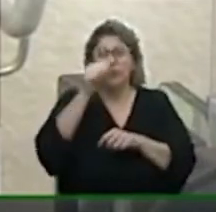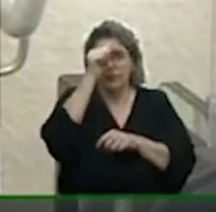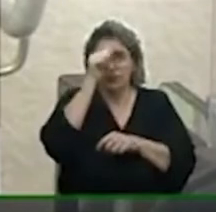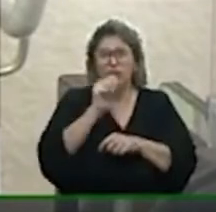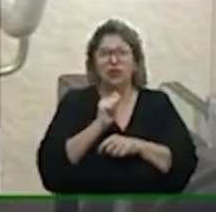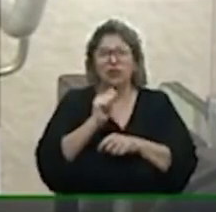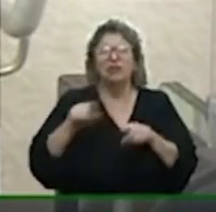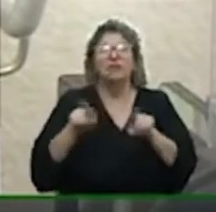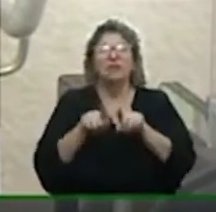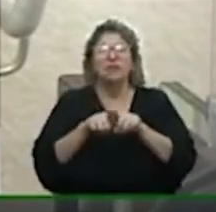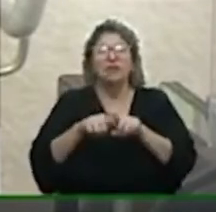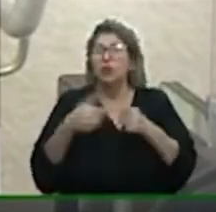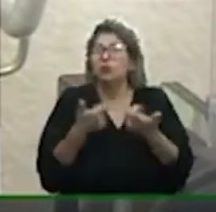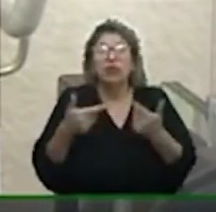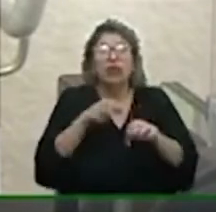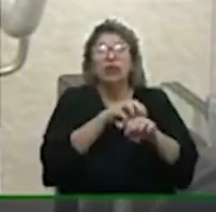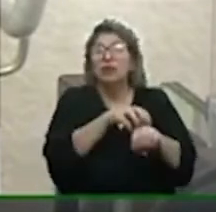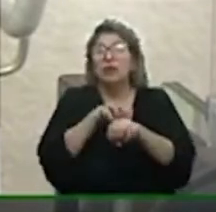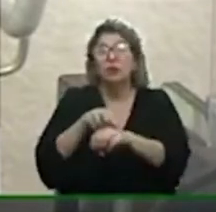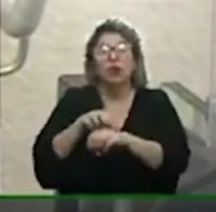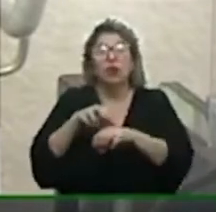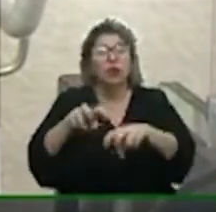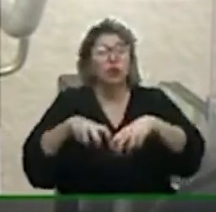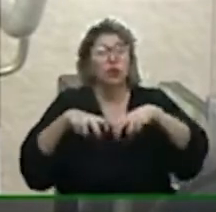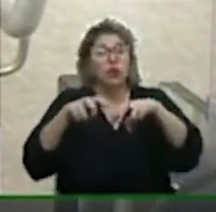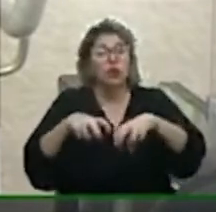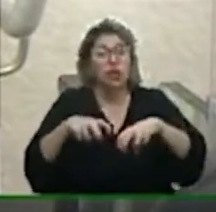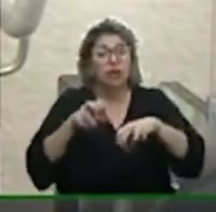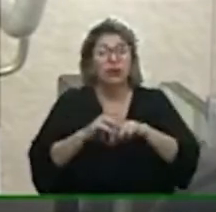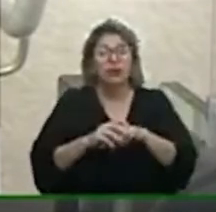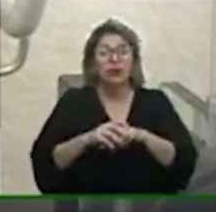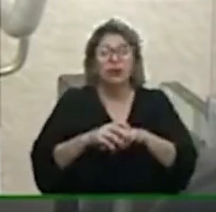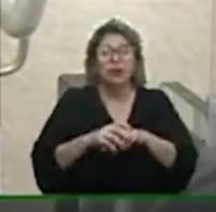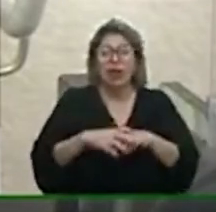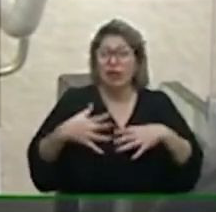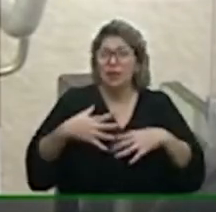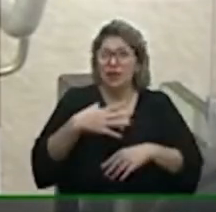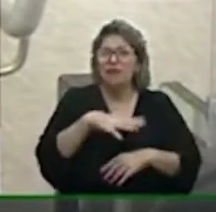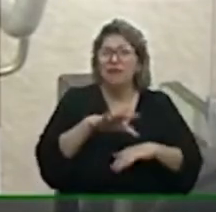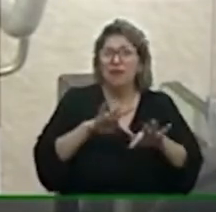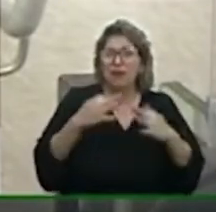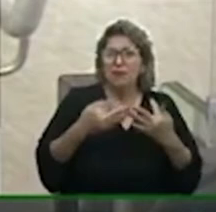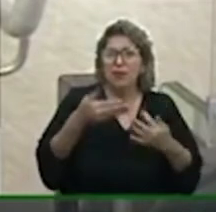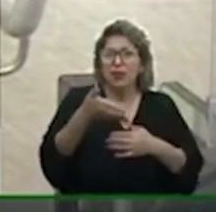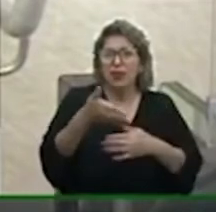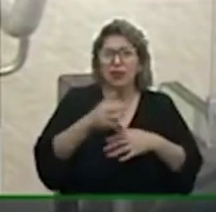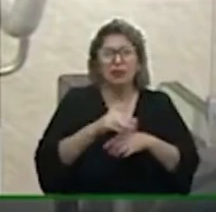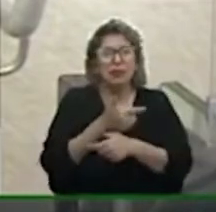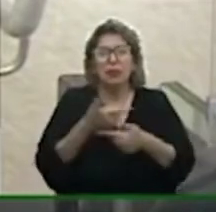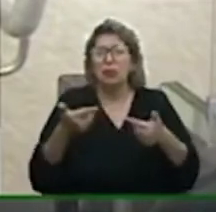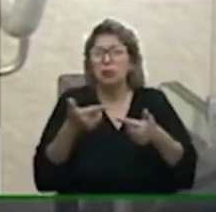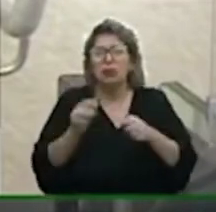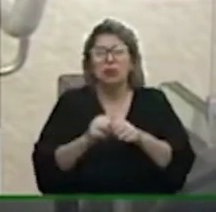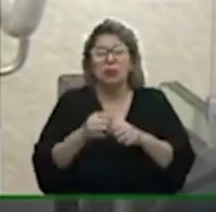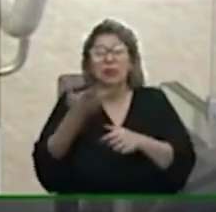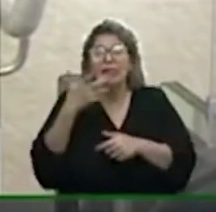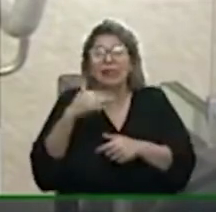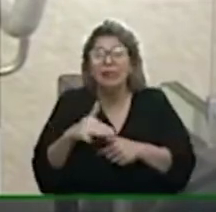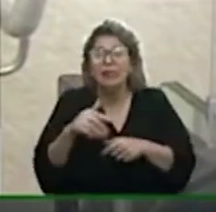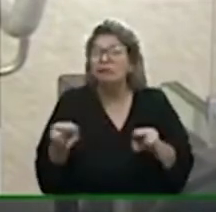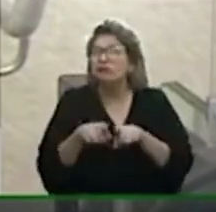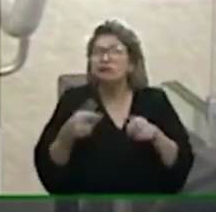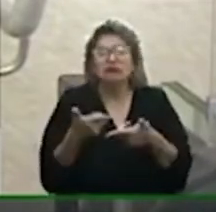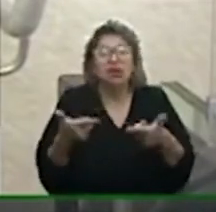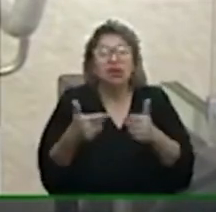escolar no meio Rural o povo inclusive meus parentes ali do Rincão dos Mendes estão clamando Por que as